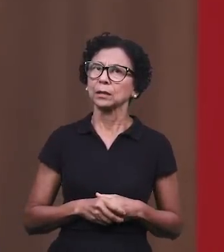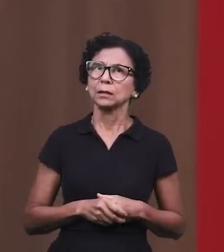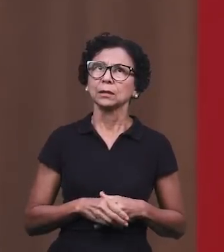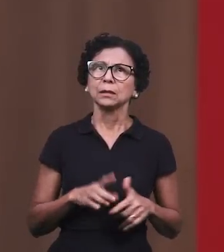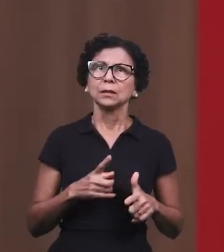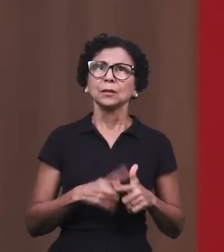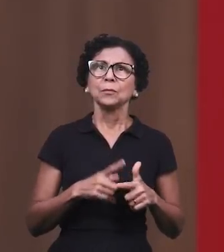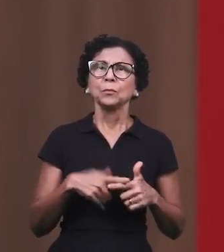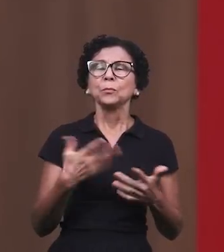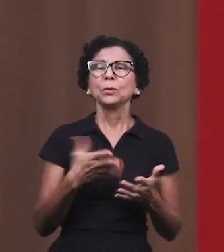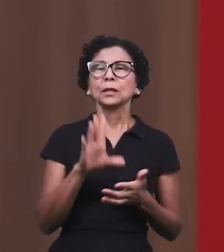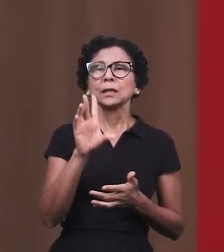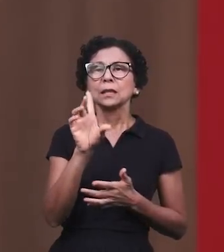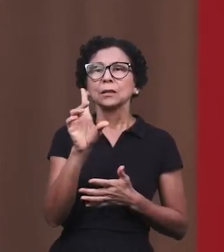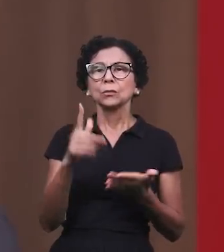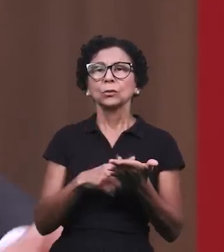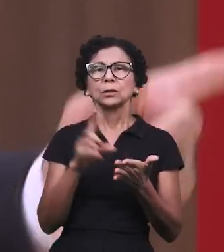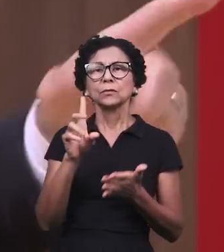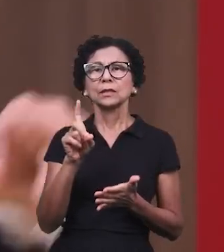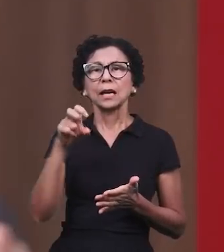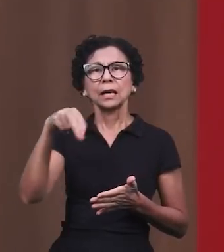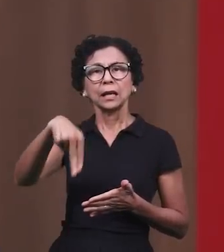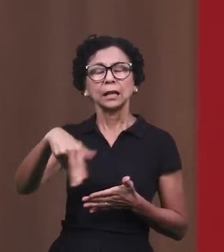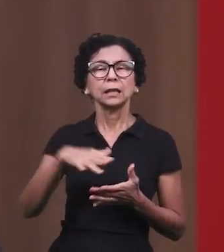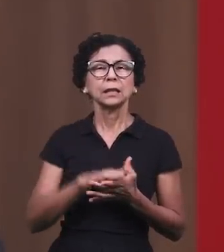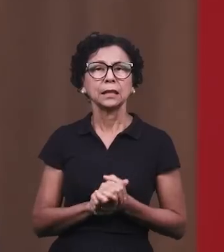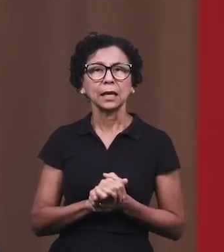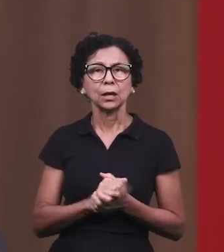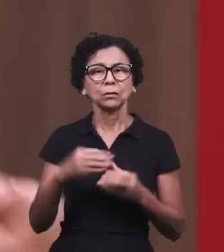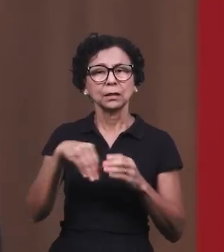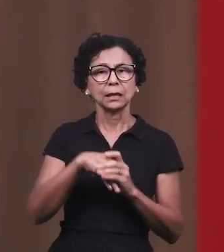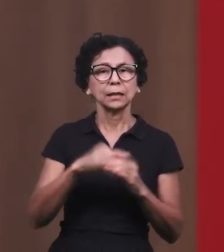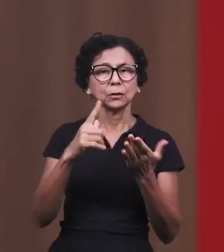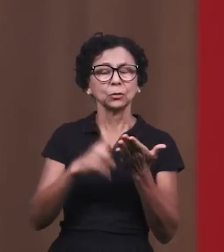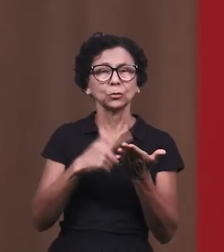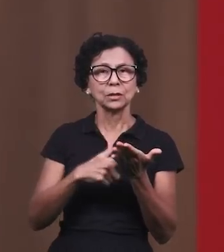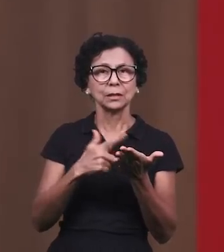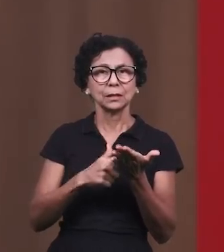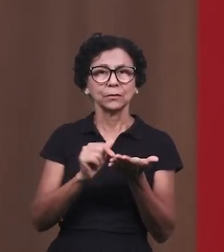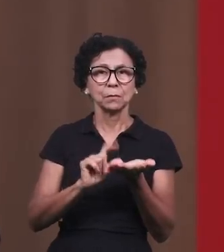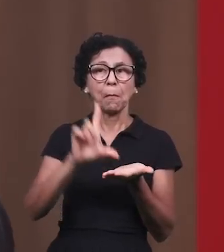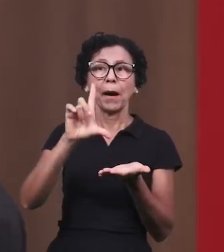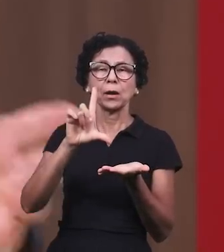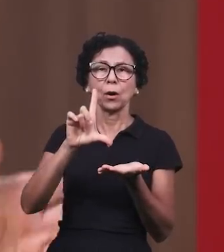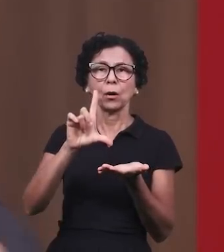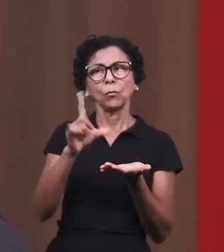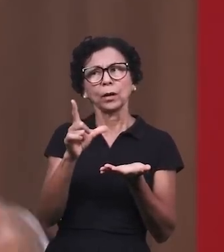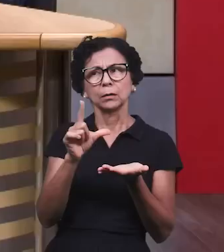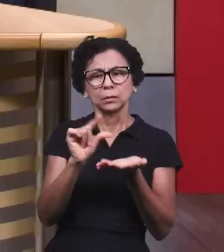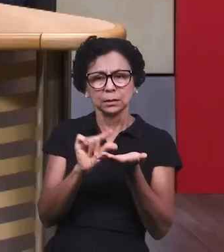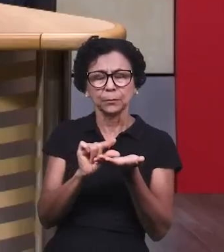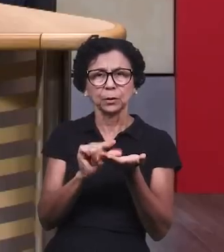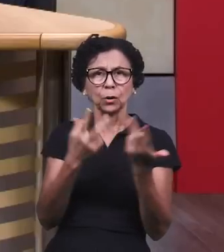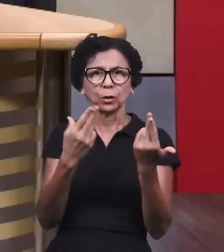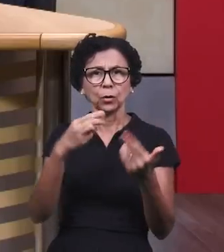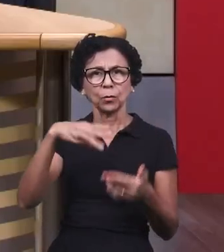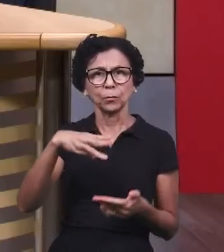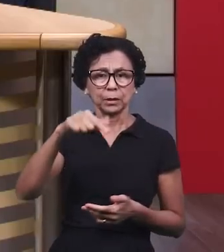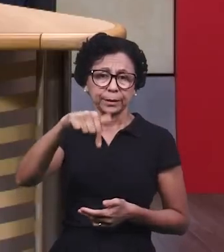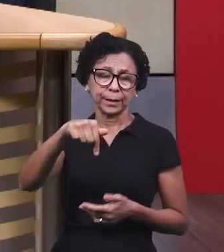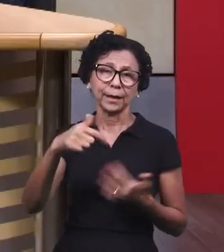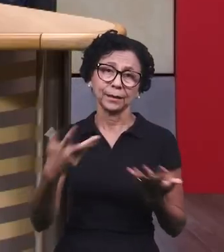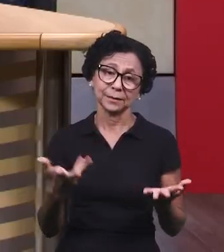Daniel é incluído entre os profetas maiores? E o livro de Daniel ele é menor do que de Miqueias, então se for isso aí tinha que ser também. Mas talvez por causa do